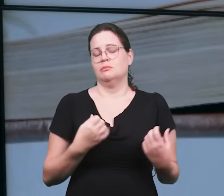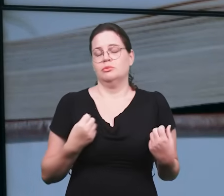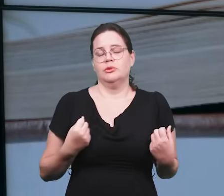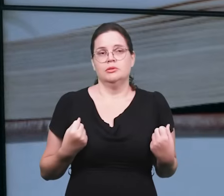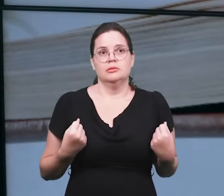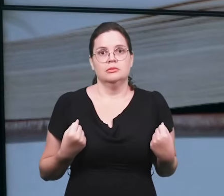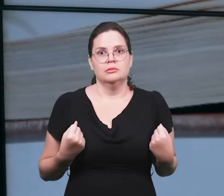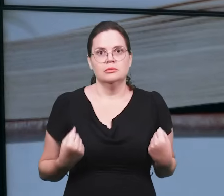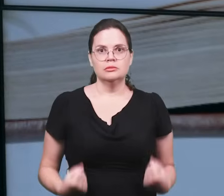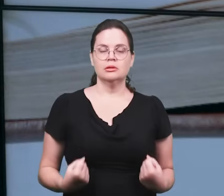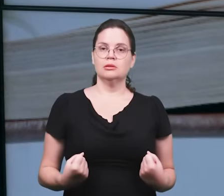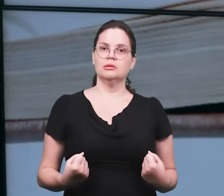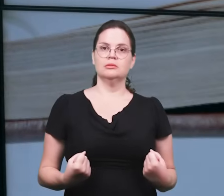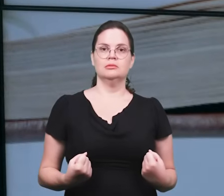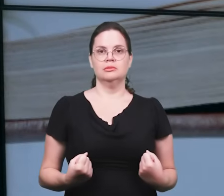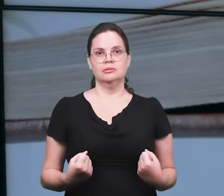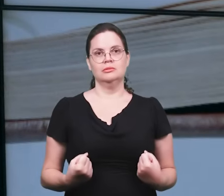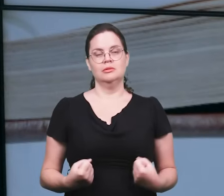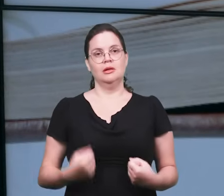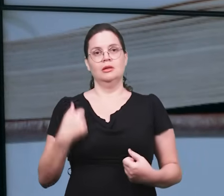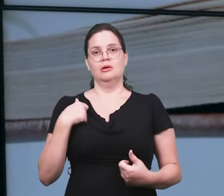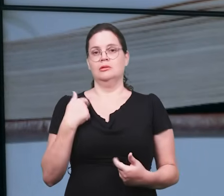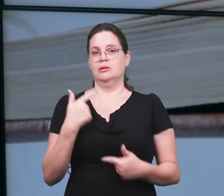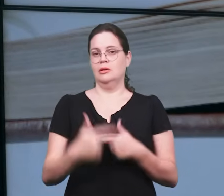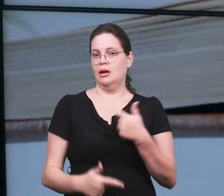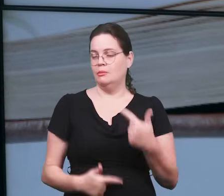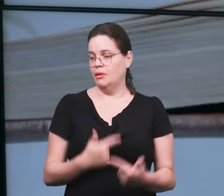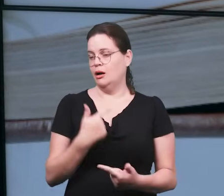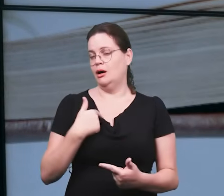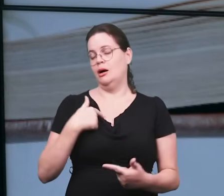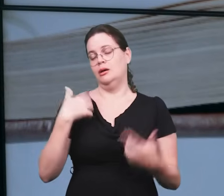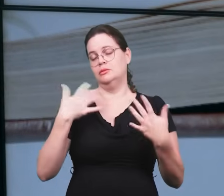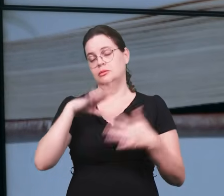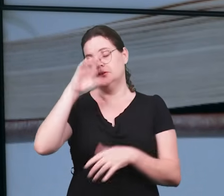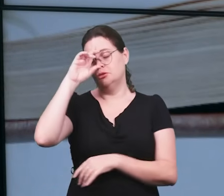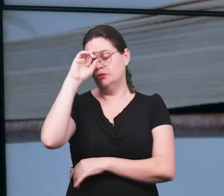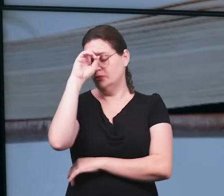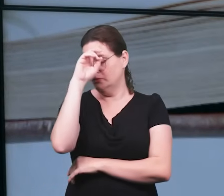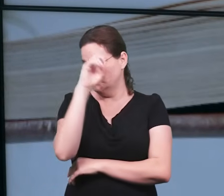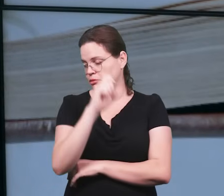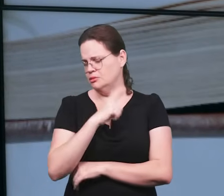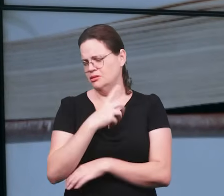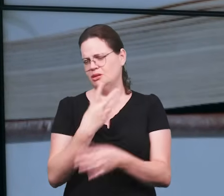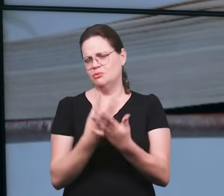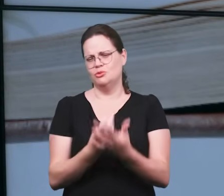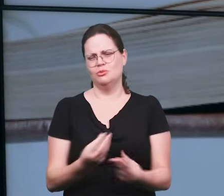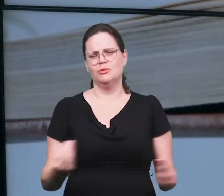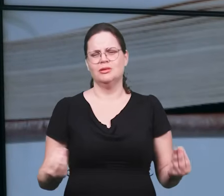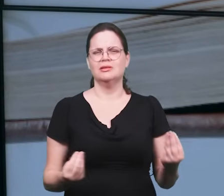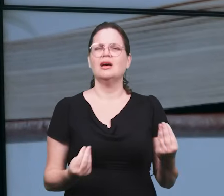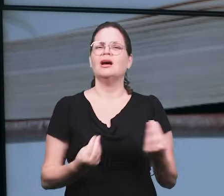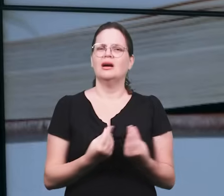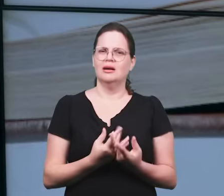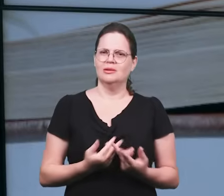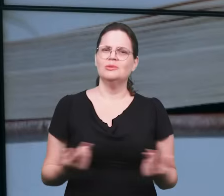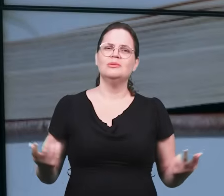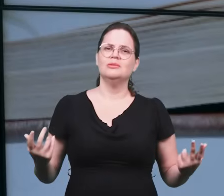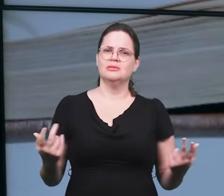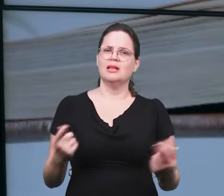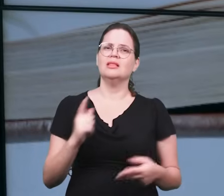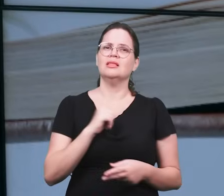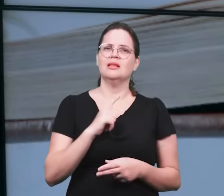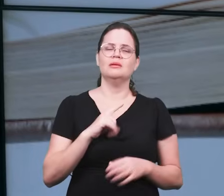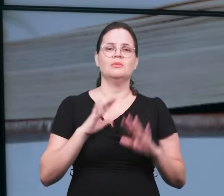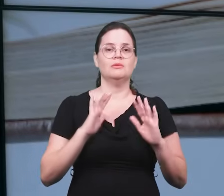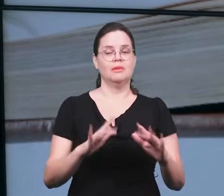sobrecarregadas, né? E que o nosso trabalho é muito grande, é muita coisa, mas